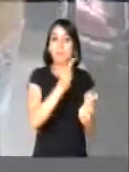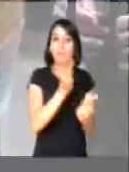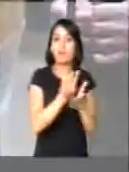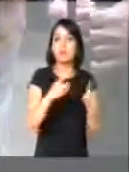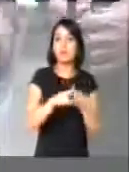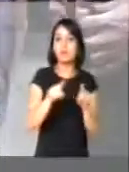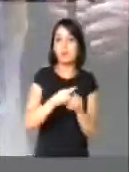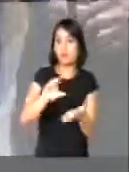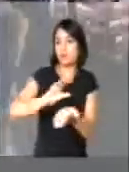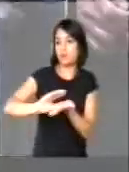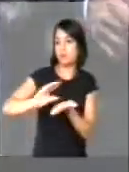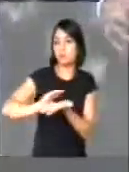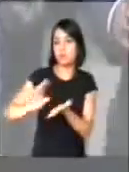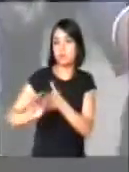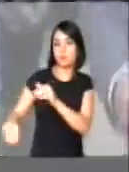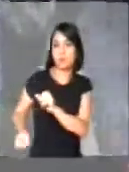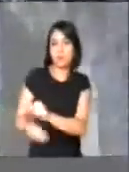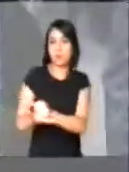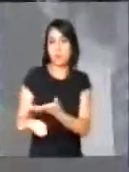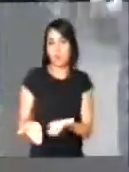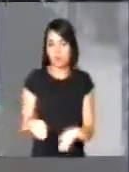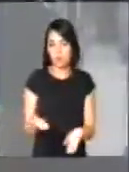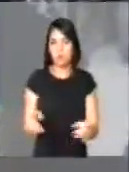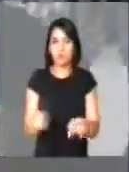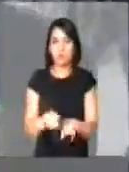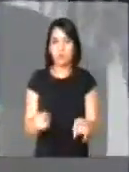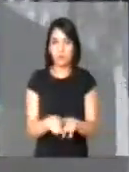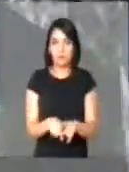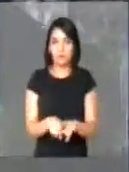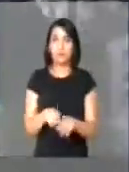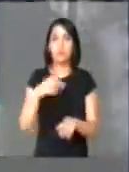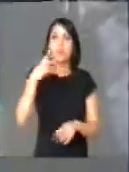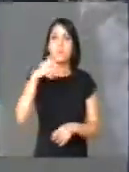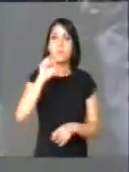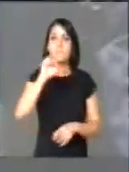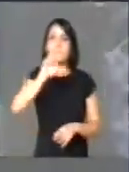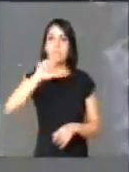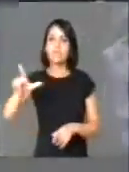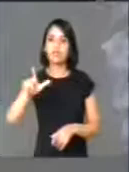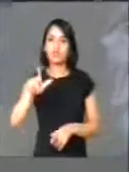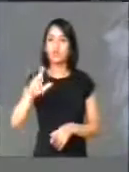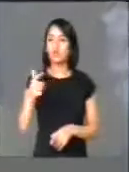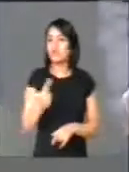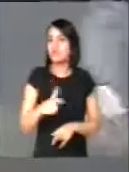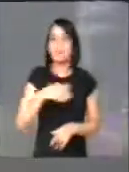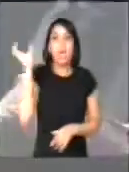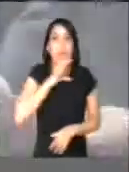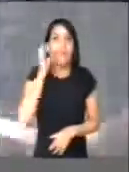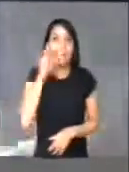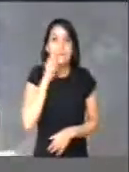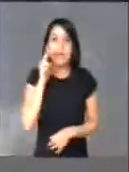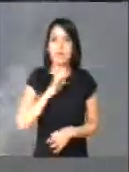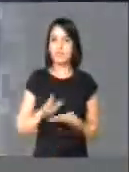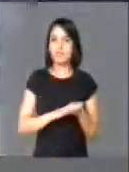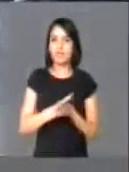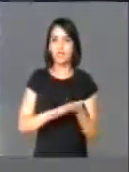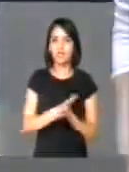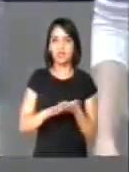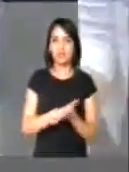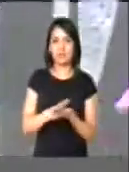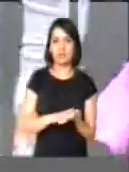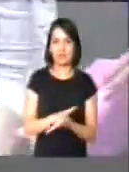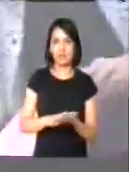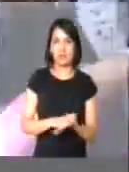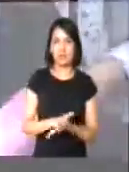apodrece as instituições políticas desse país. O PSOL não tem pressa, não tem urgência, senão há de